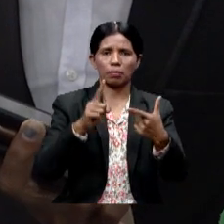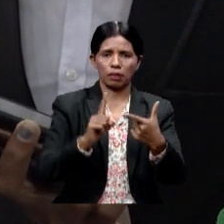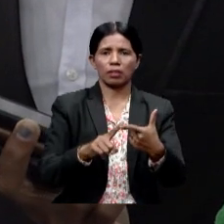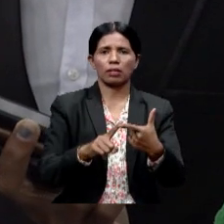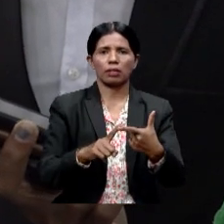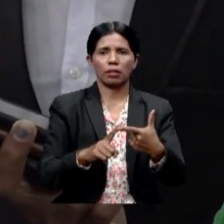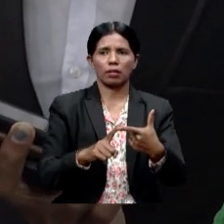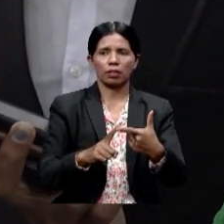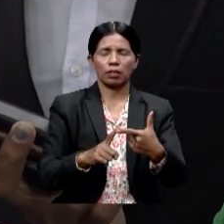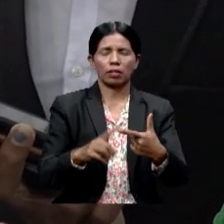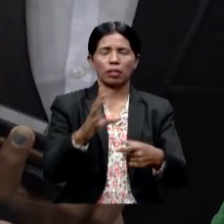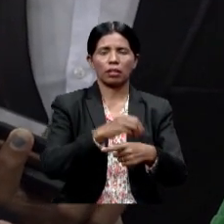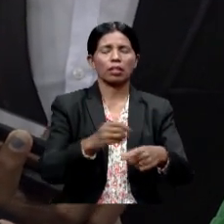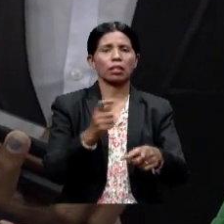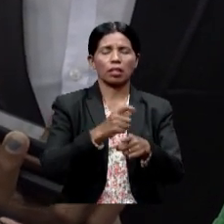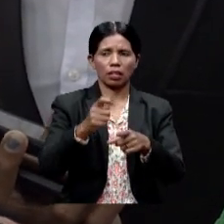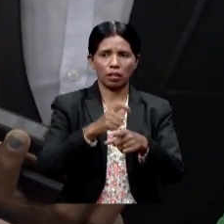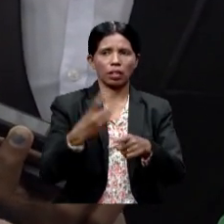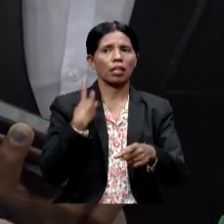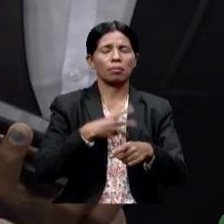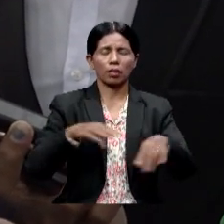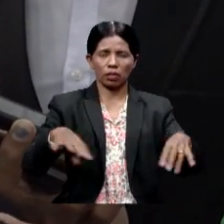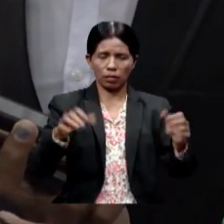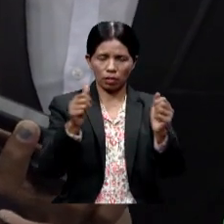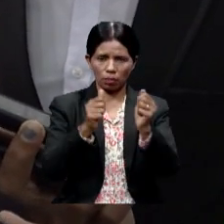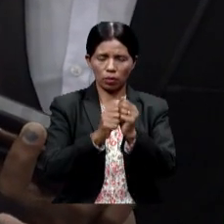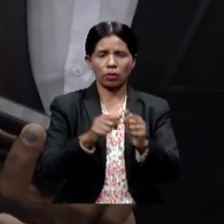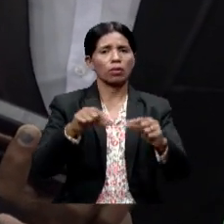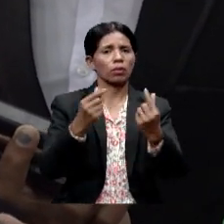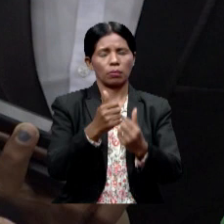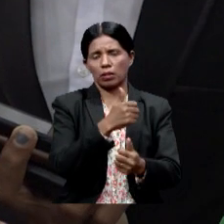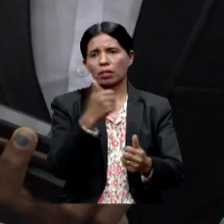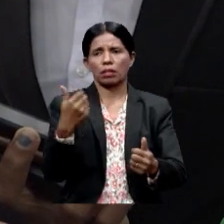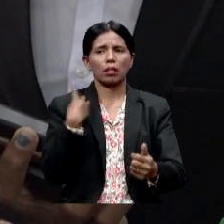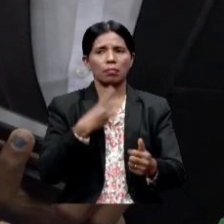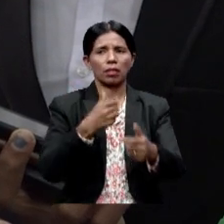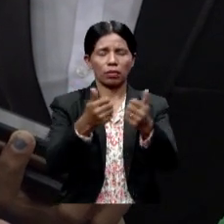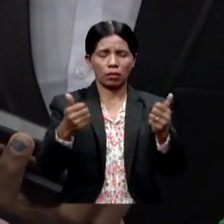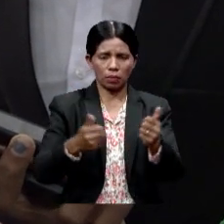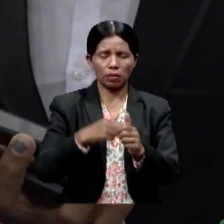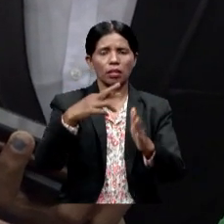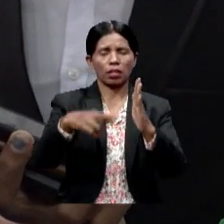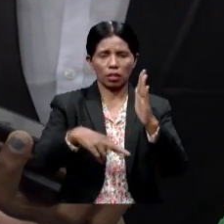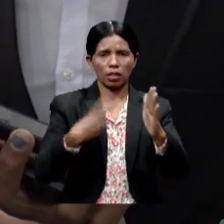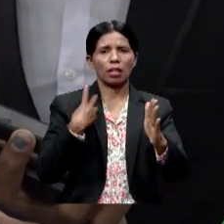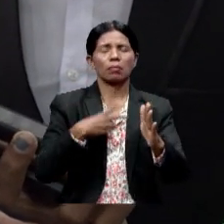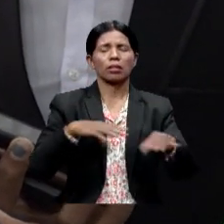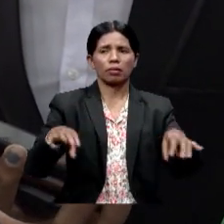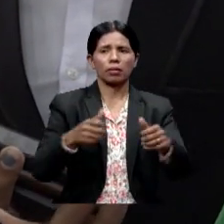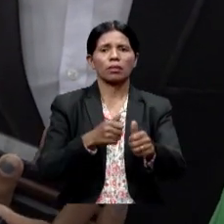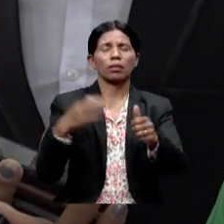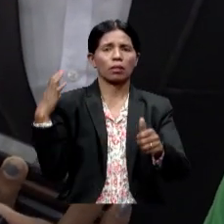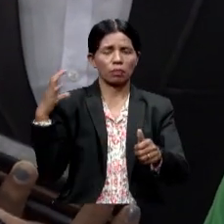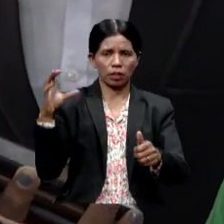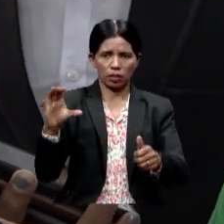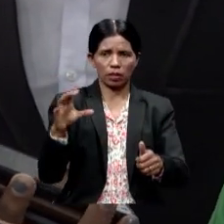a mal prática, se é boa turma, né? A gente tem que servir o setor, se o que a gente tem que fazer. Também há uma autoridade reguladora, mas vê, há um serviço para ter uma competência, né?